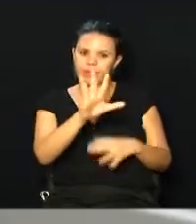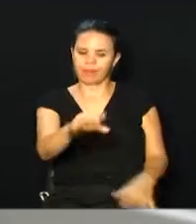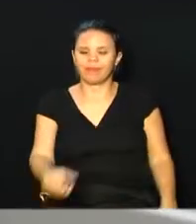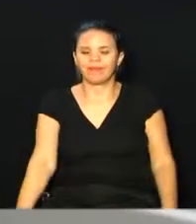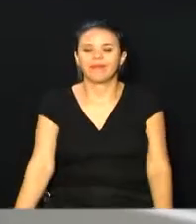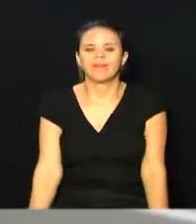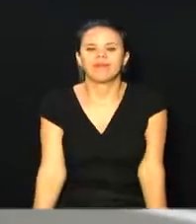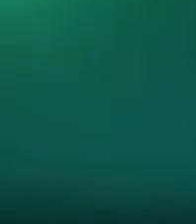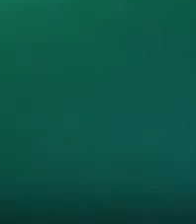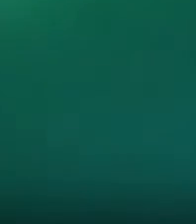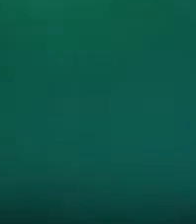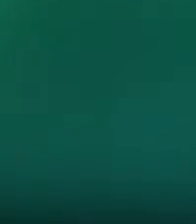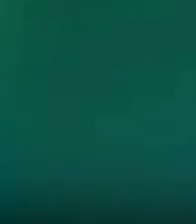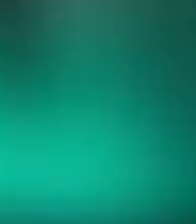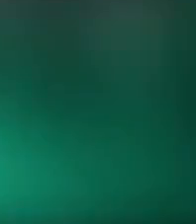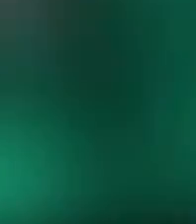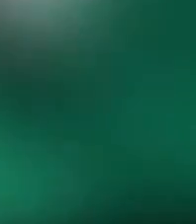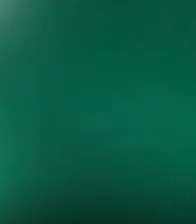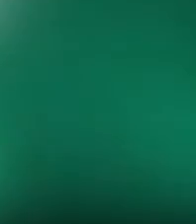daí.